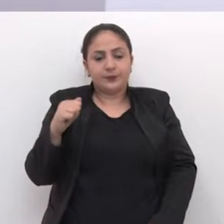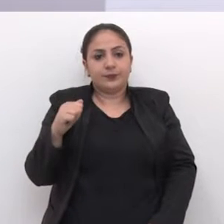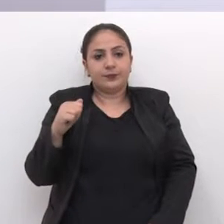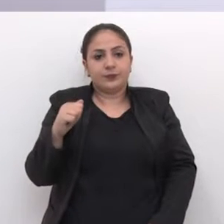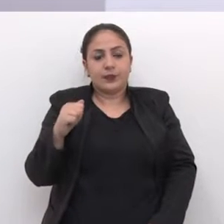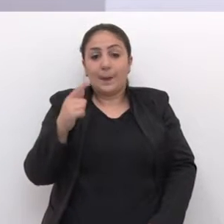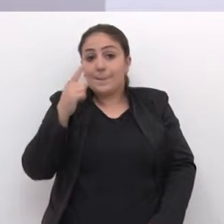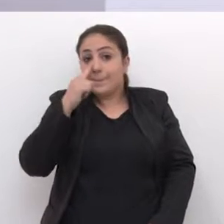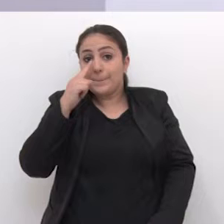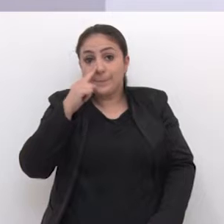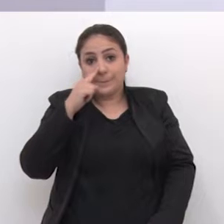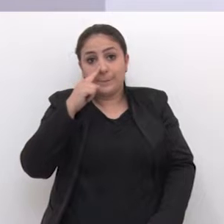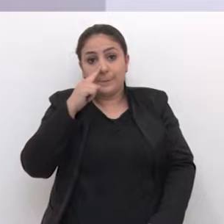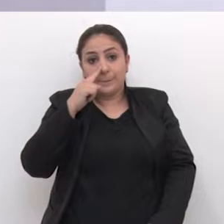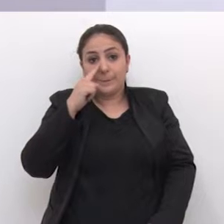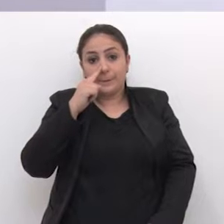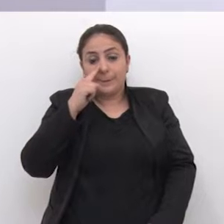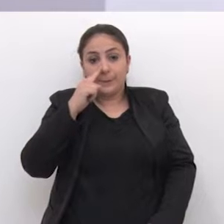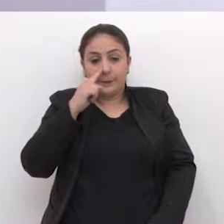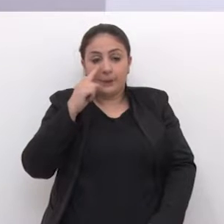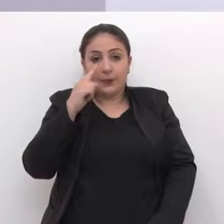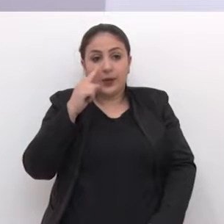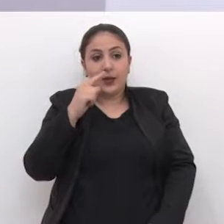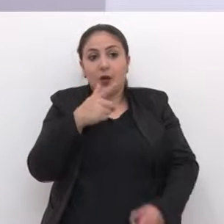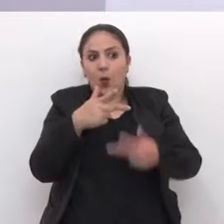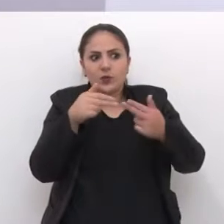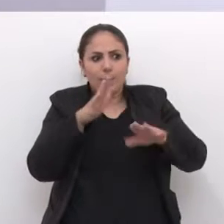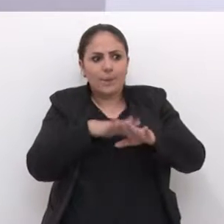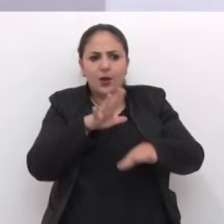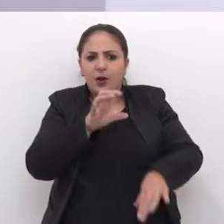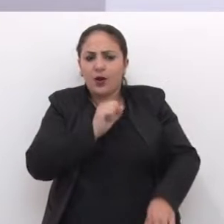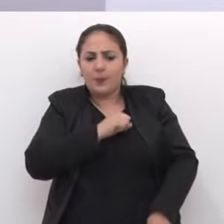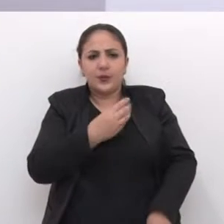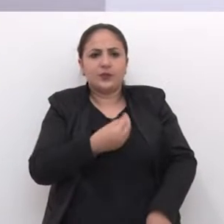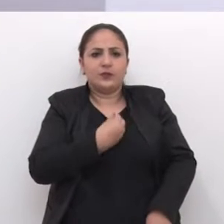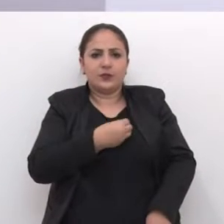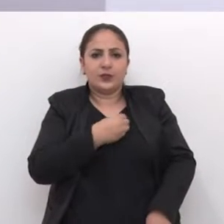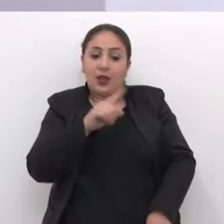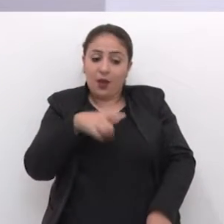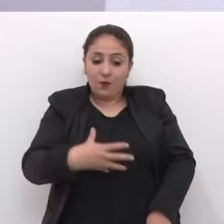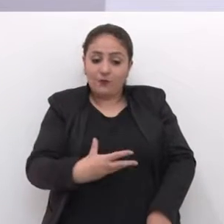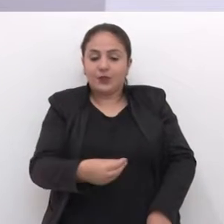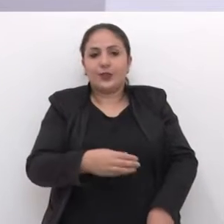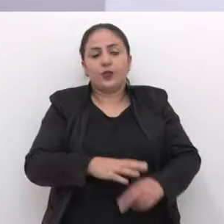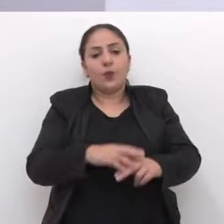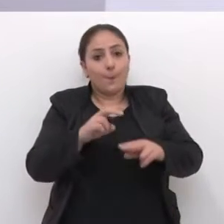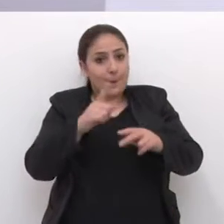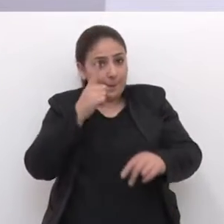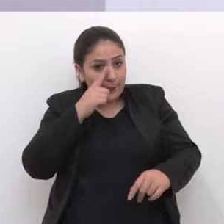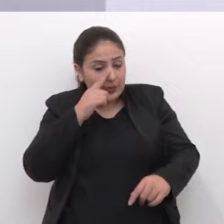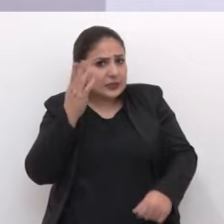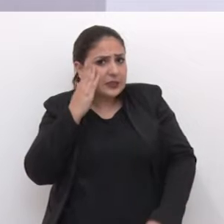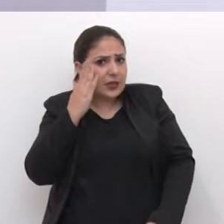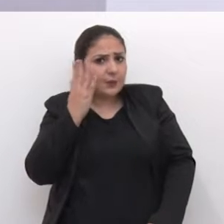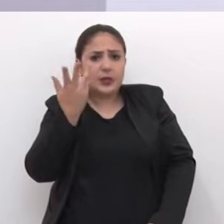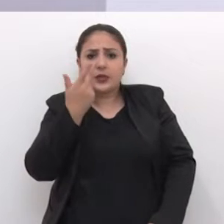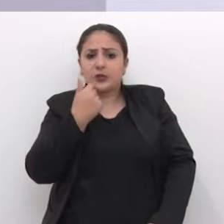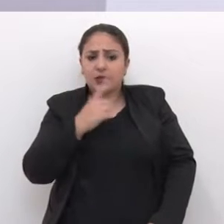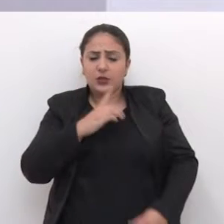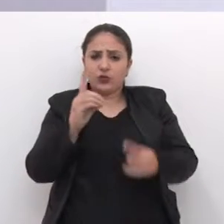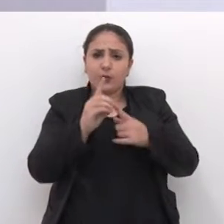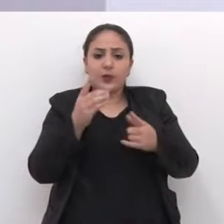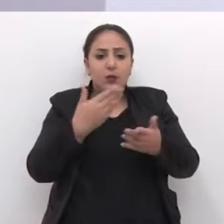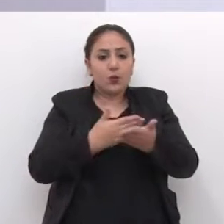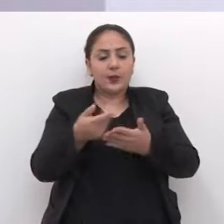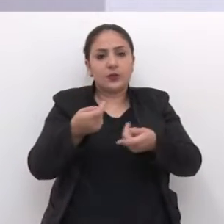idade, a mãe, ela é a coisa que ela mais ama na vida é o seu filho. E uma mãe que sabe que uma criança